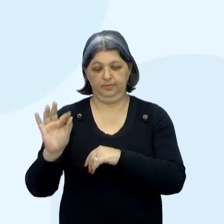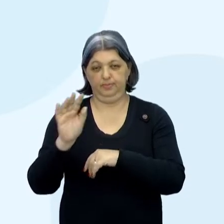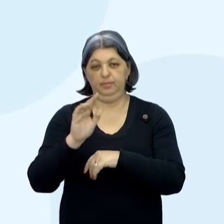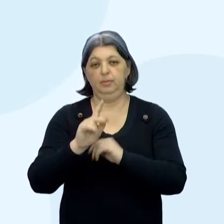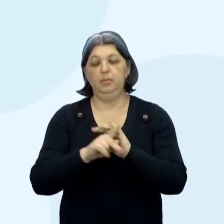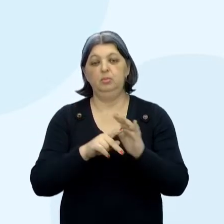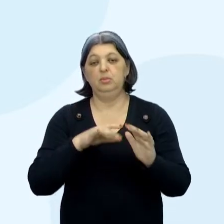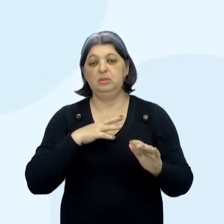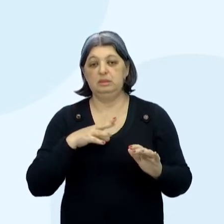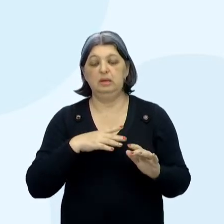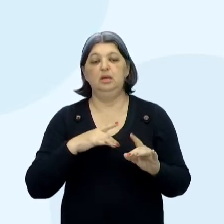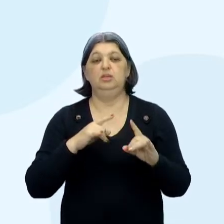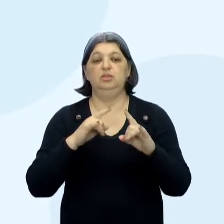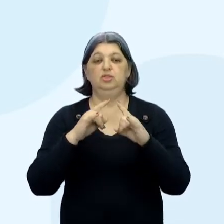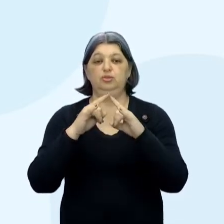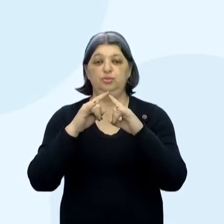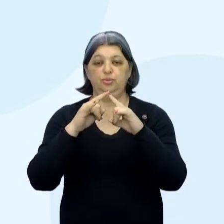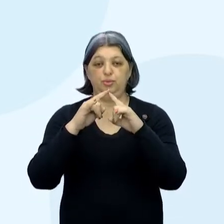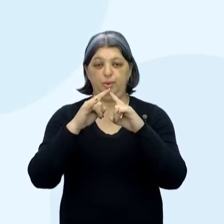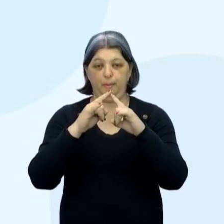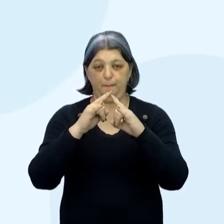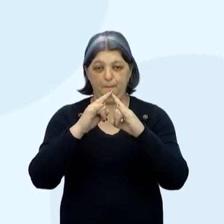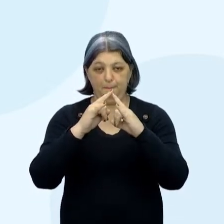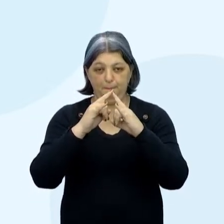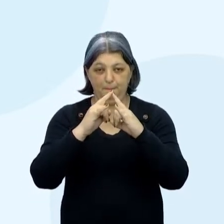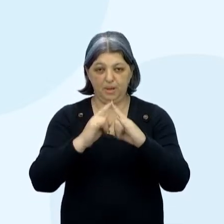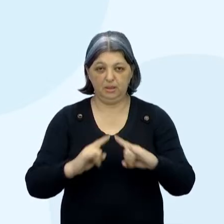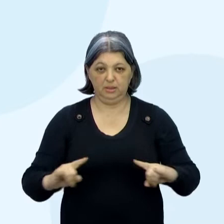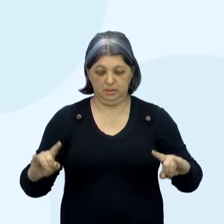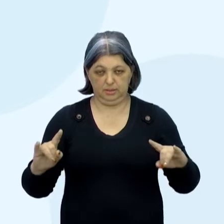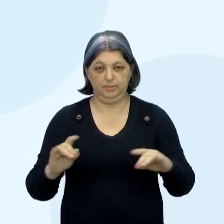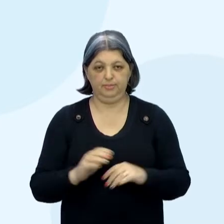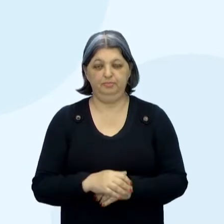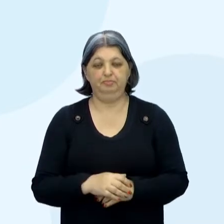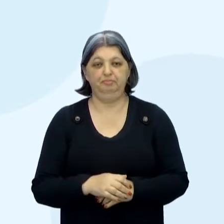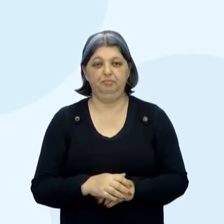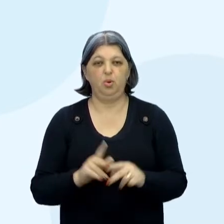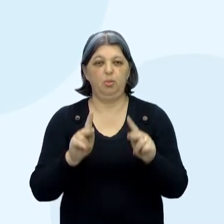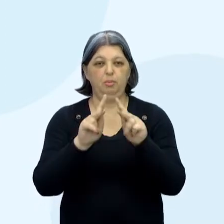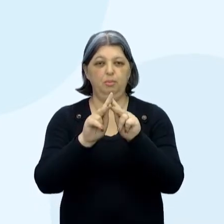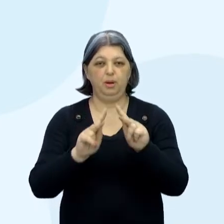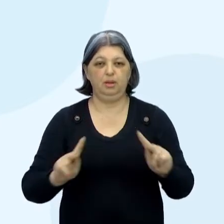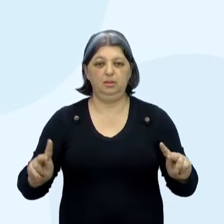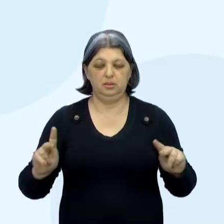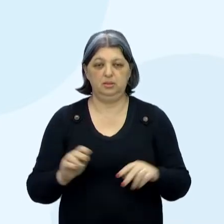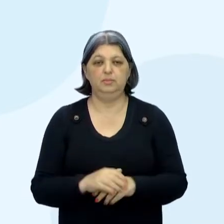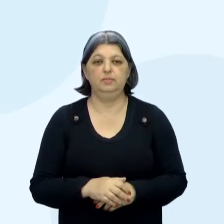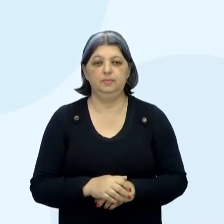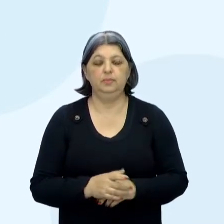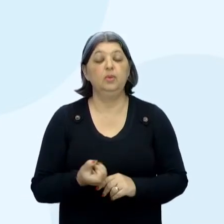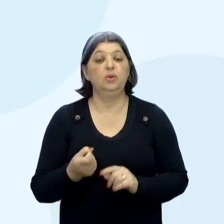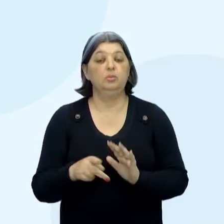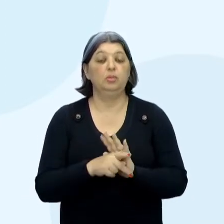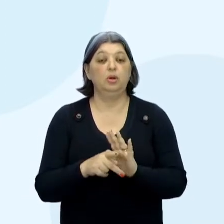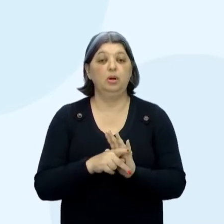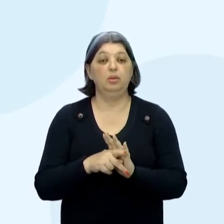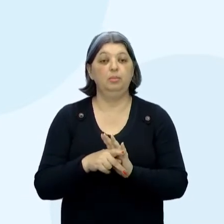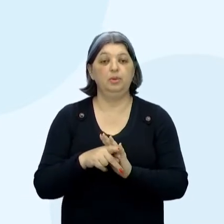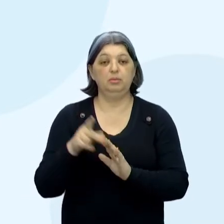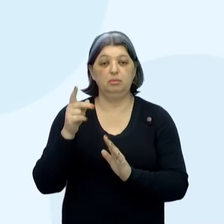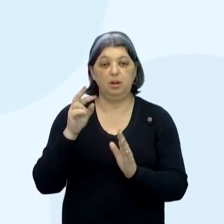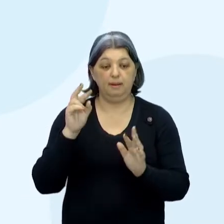olhar estético da nossa elite nessa época é um olhar tomando a França como referência